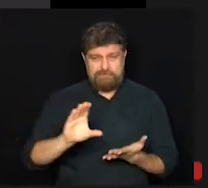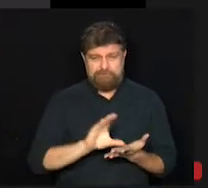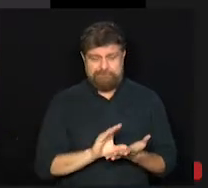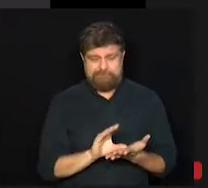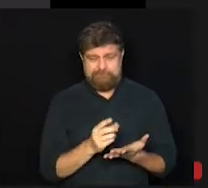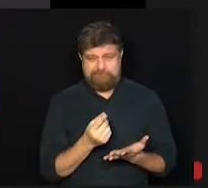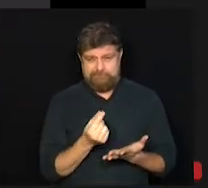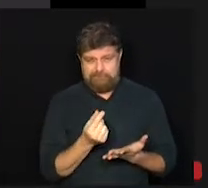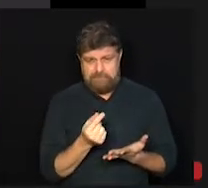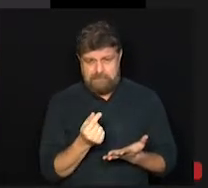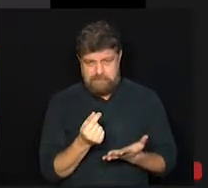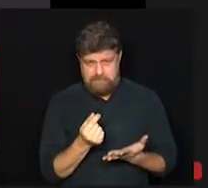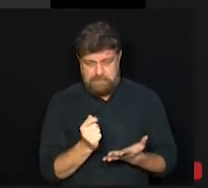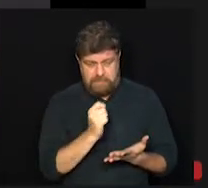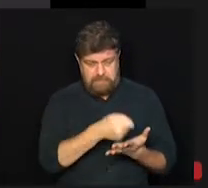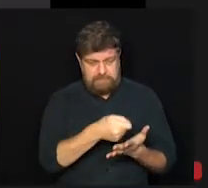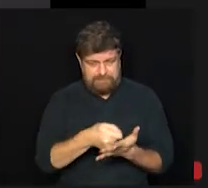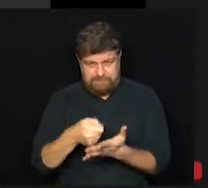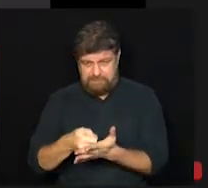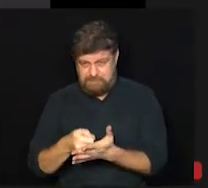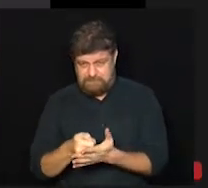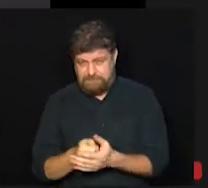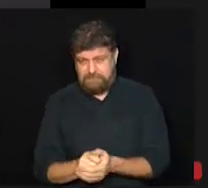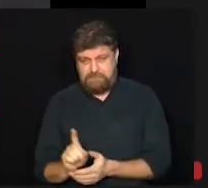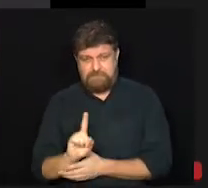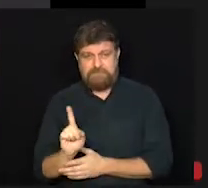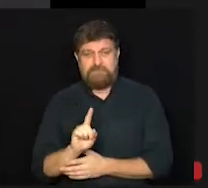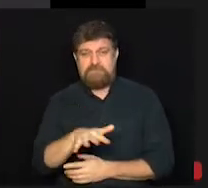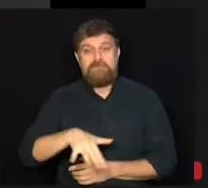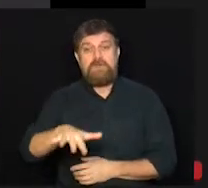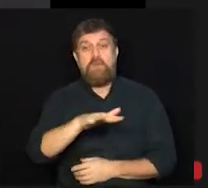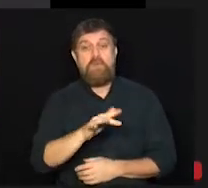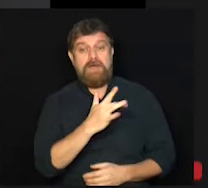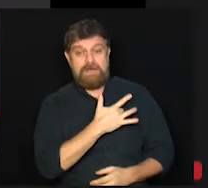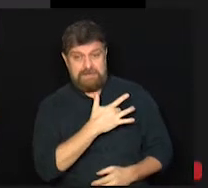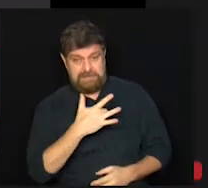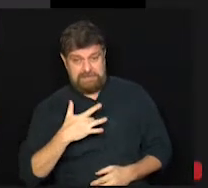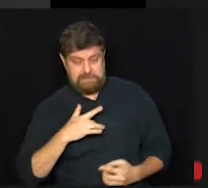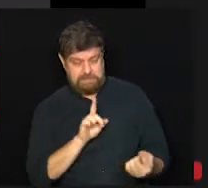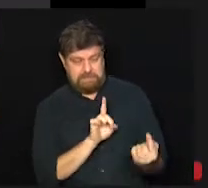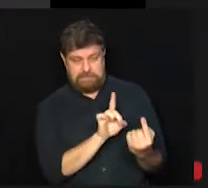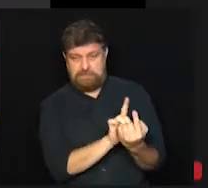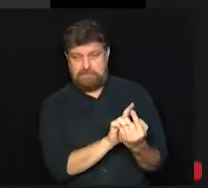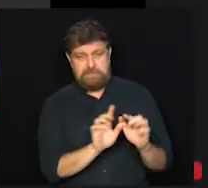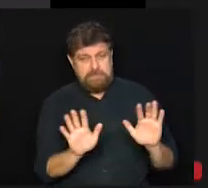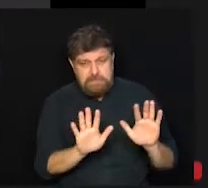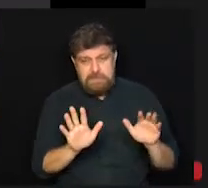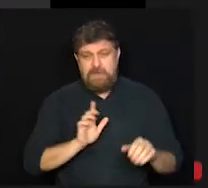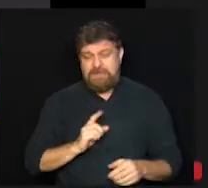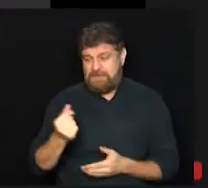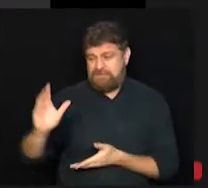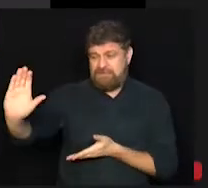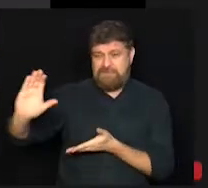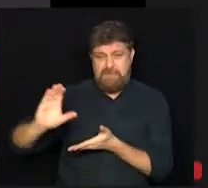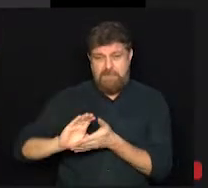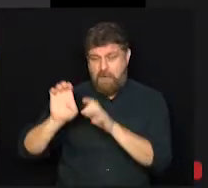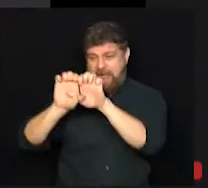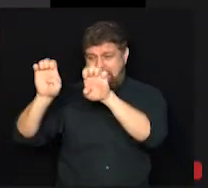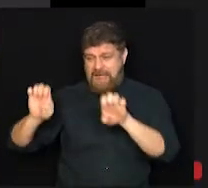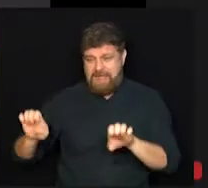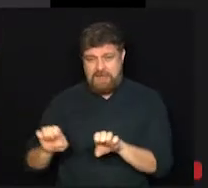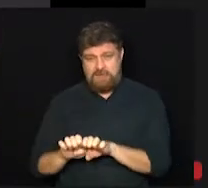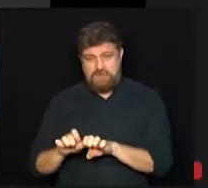para financiar, não a parte de saúde, do atendimento em saúde, mas o financiamento da estrutura da